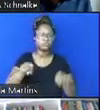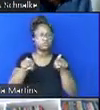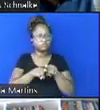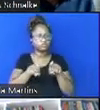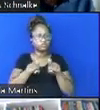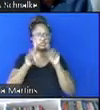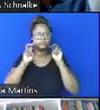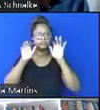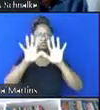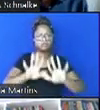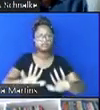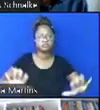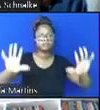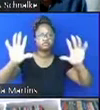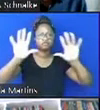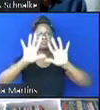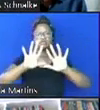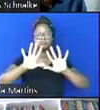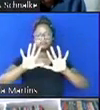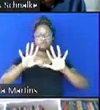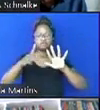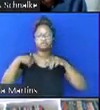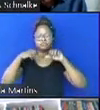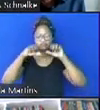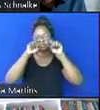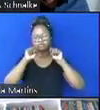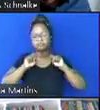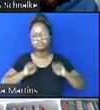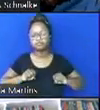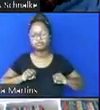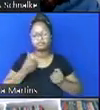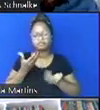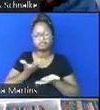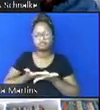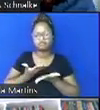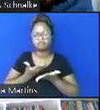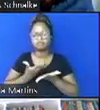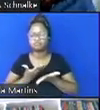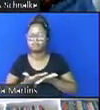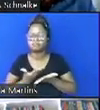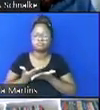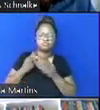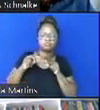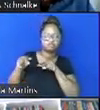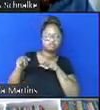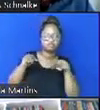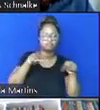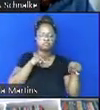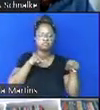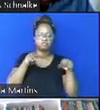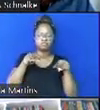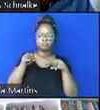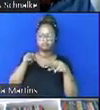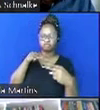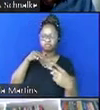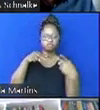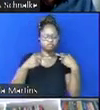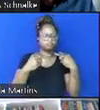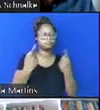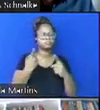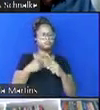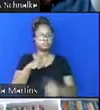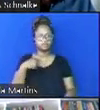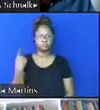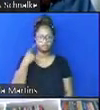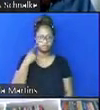visão de quem estava estudando. Se nós permanecermos aqui na